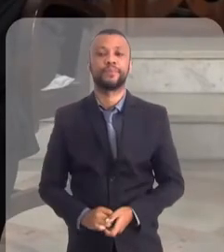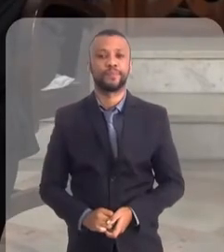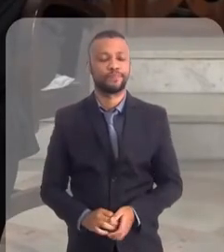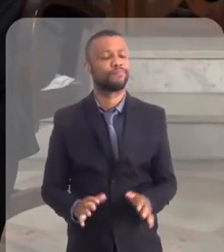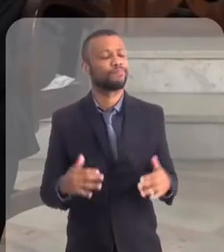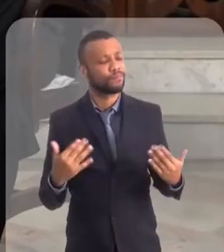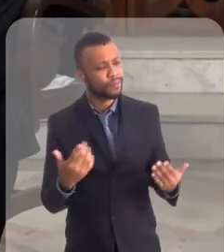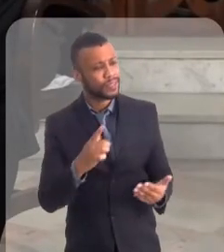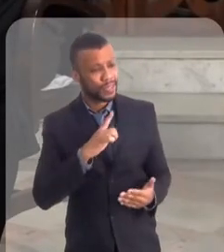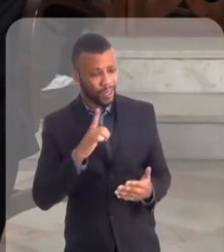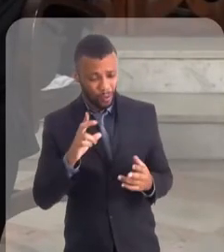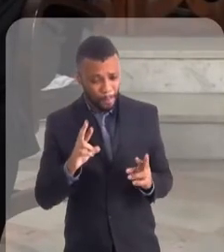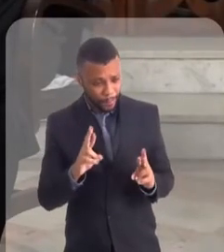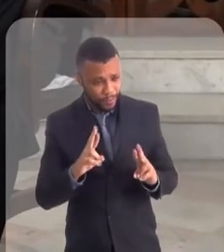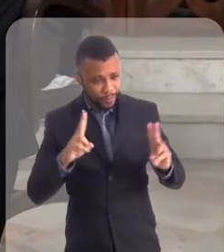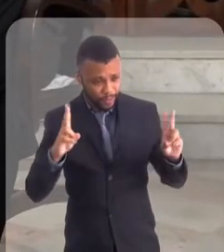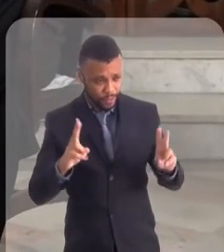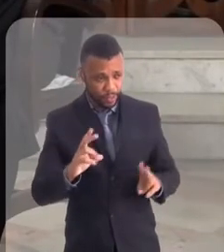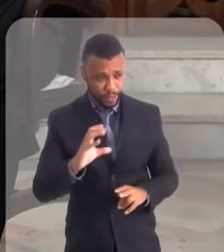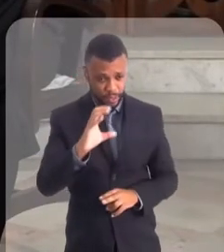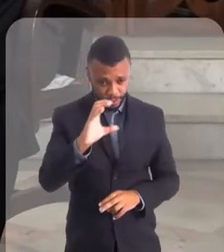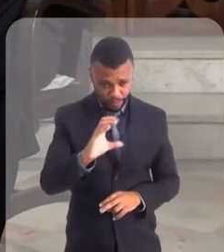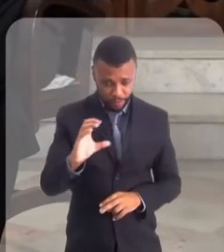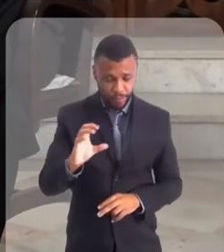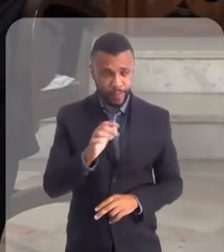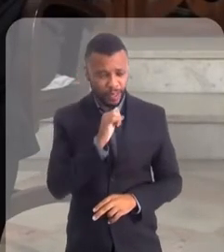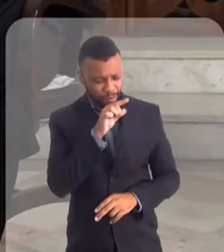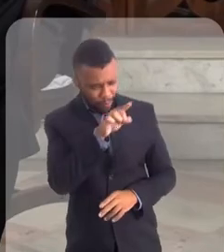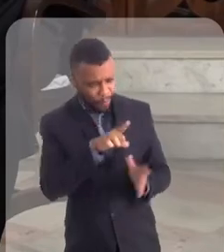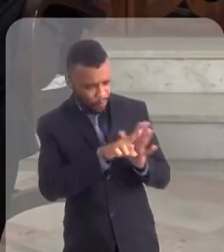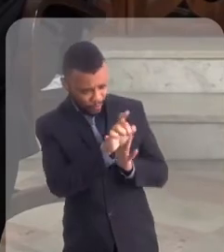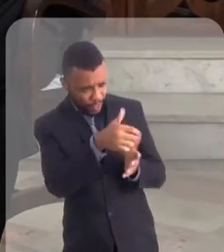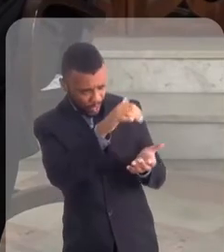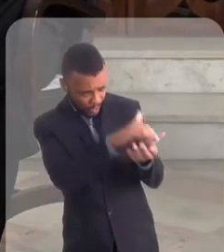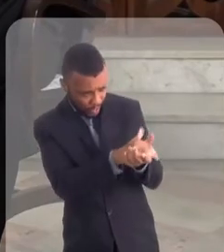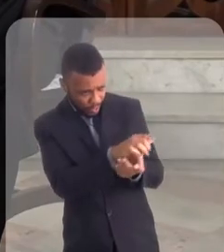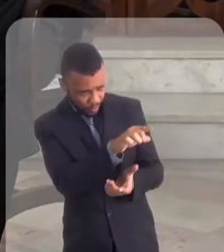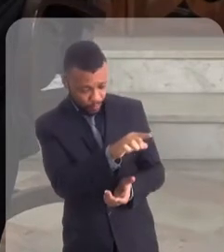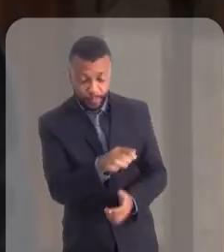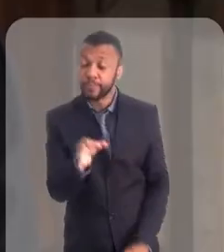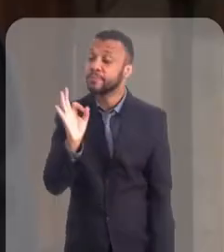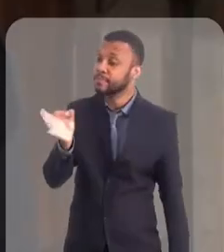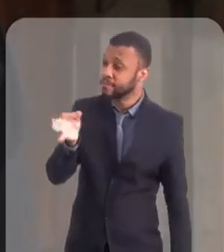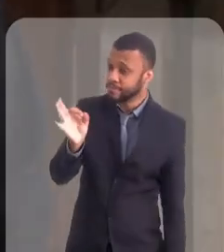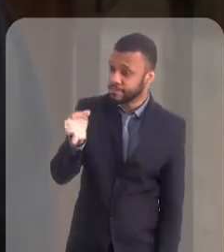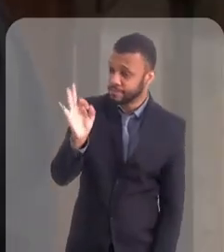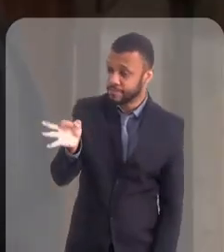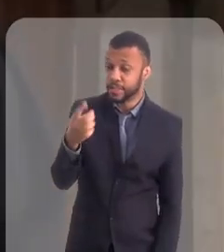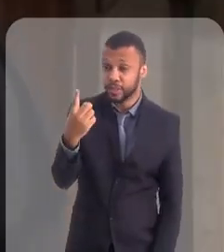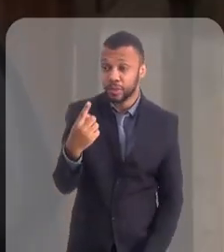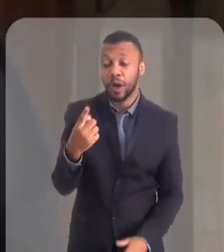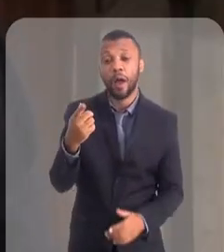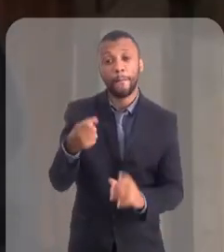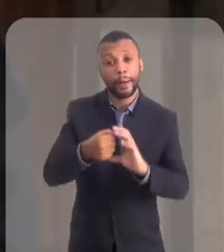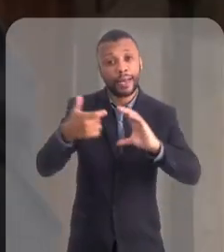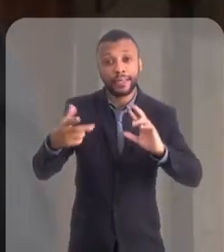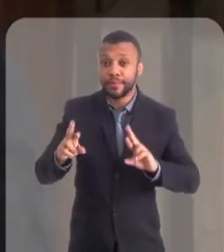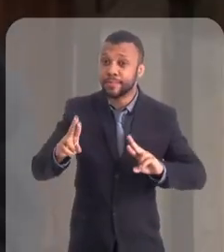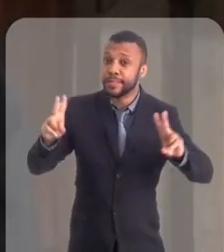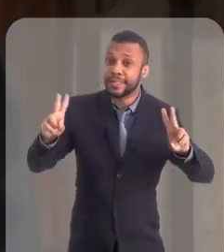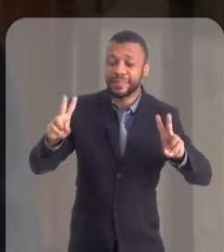tem uma diferença da Igreja Católica, né? Você é casado. Isso é uma